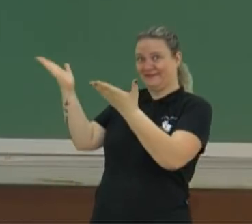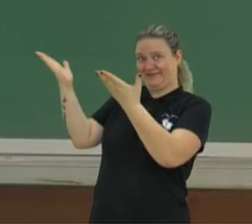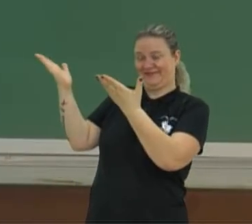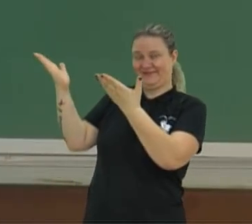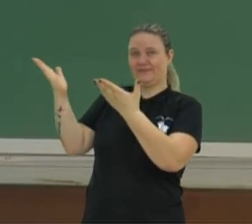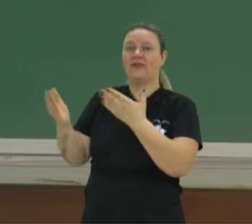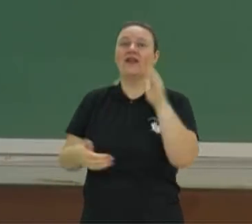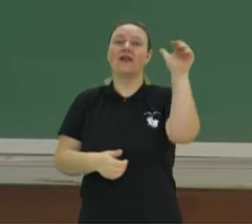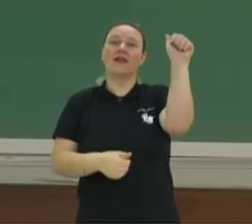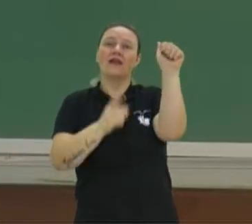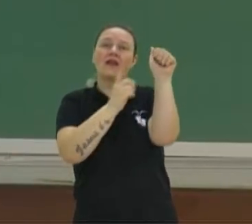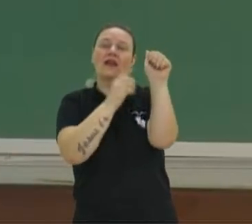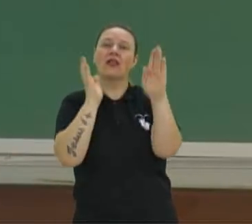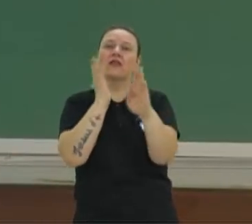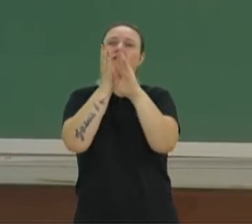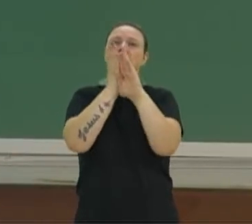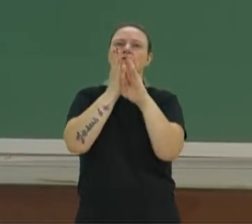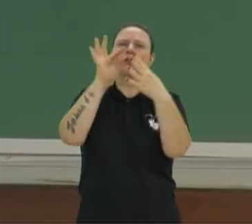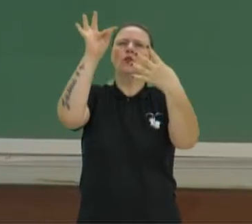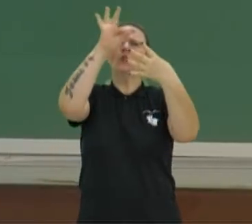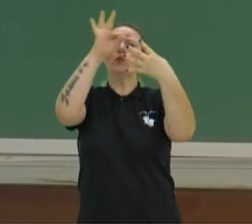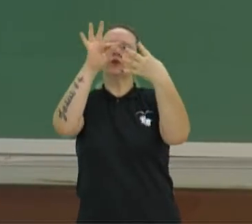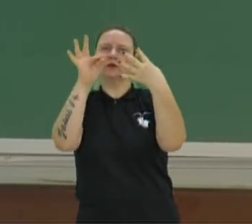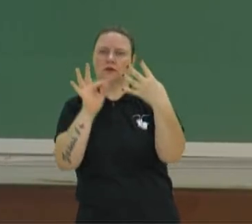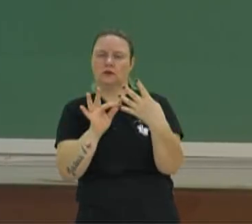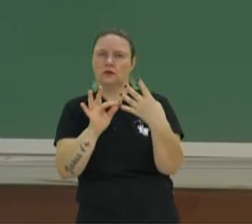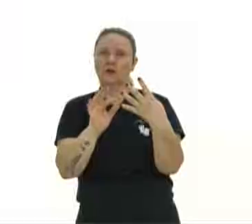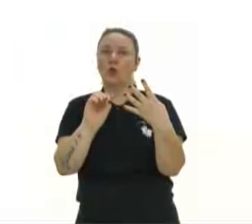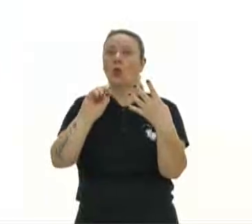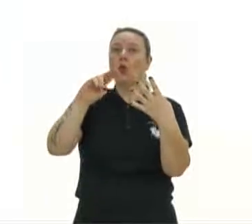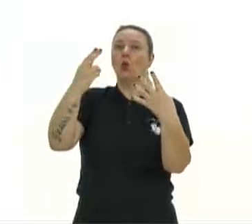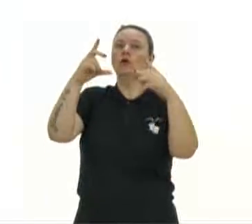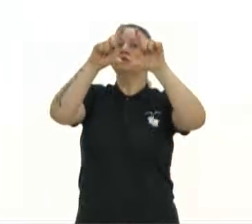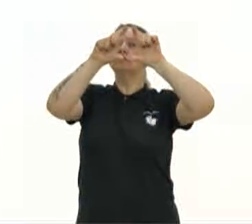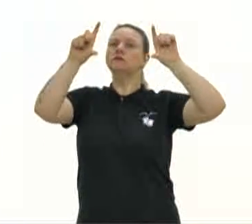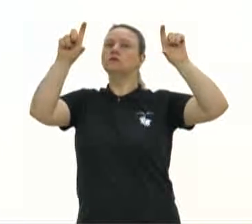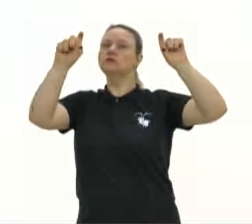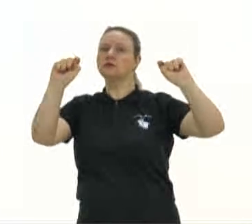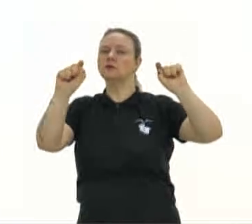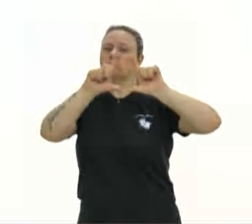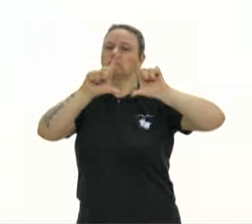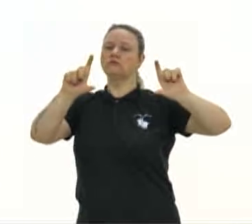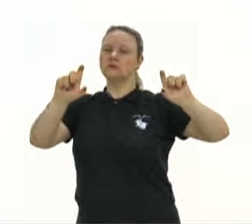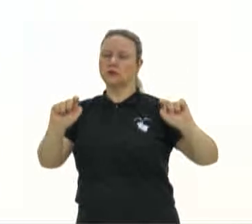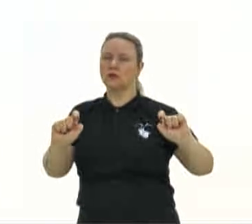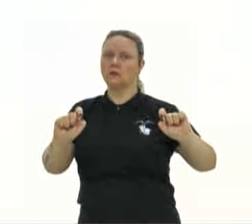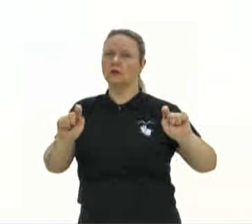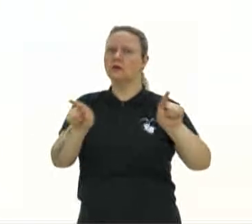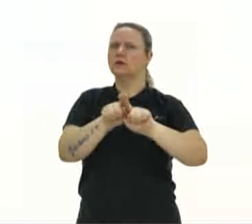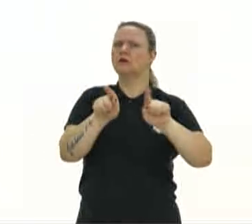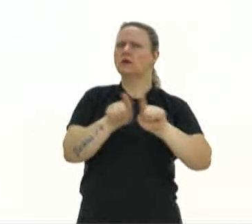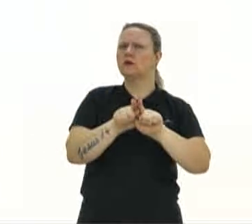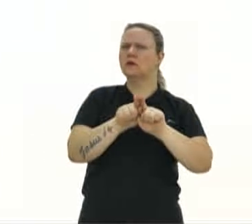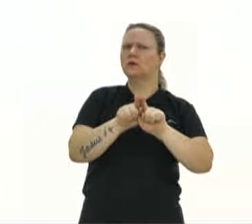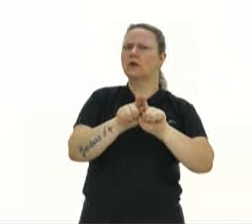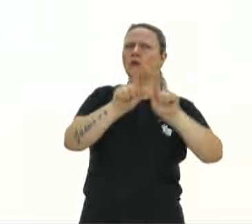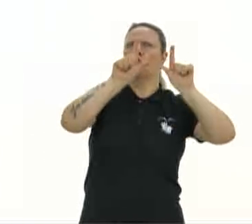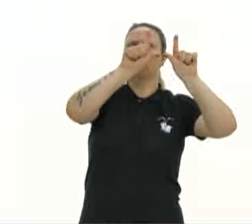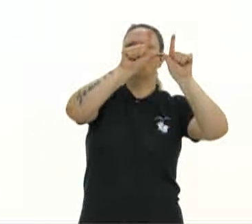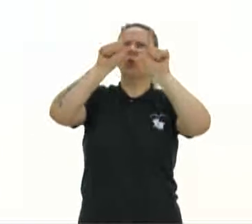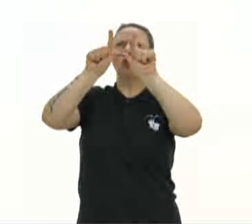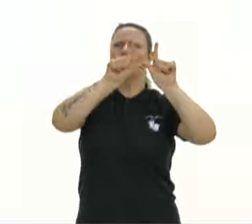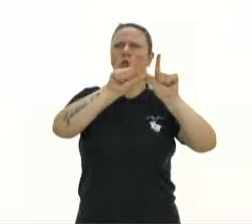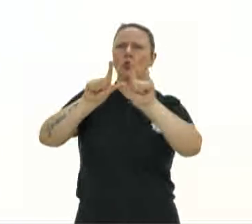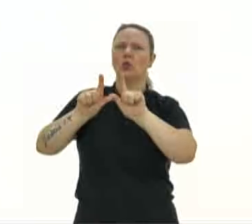Letra A. Através dos tópicos e ou subtítulos e dos ícones. Isso mesmo. Como nós ficamos sabendo